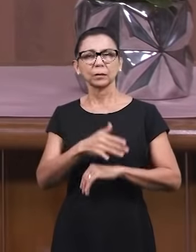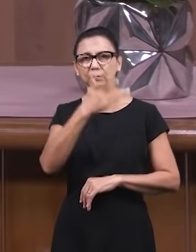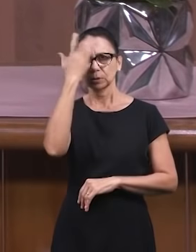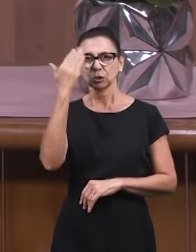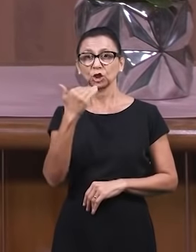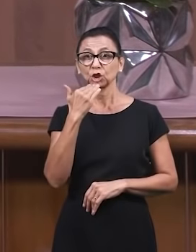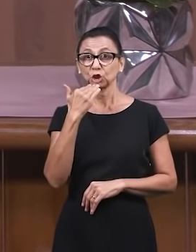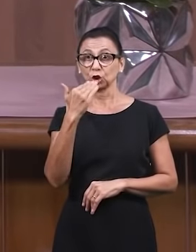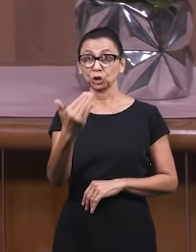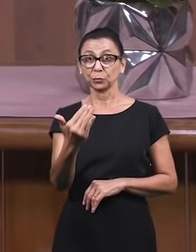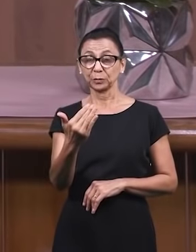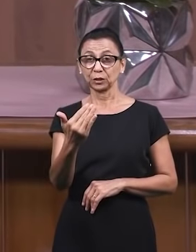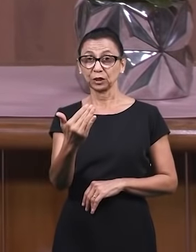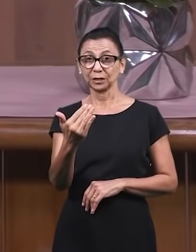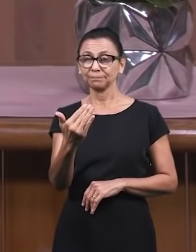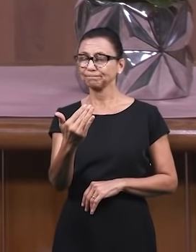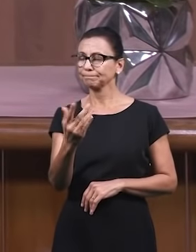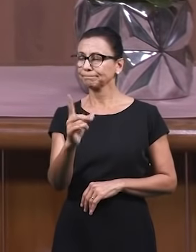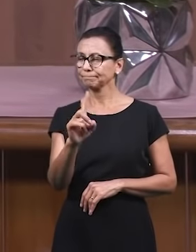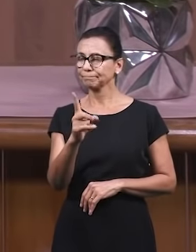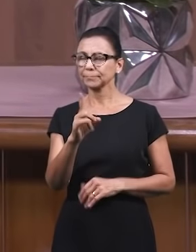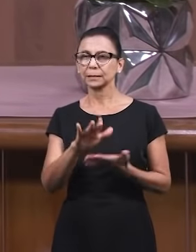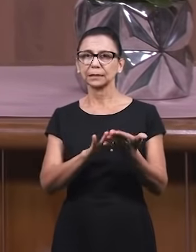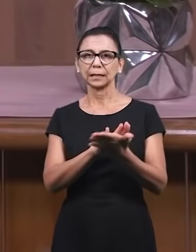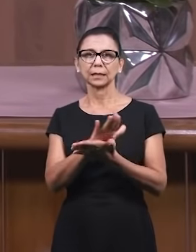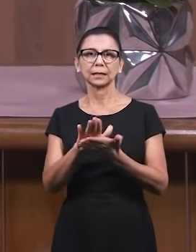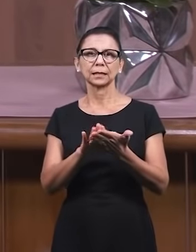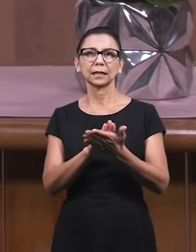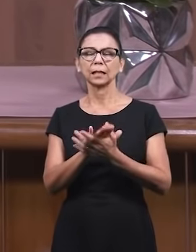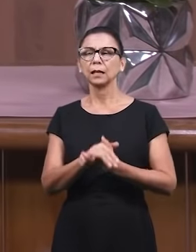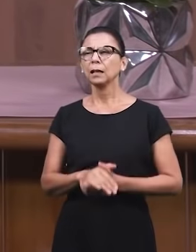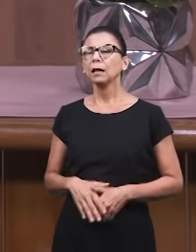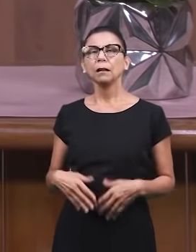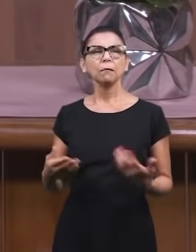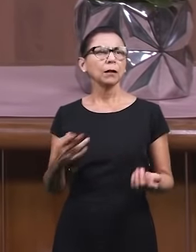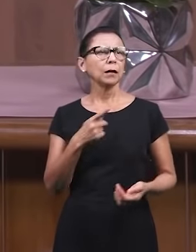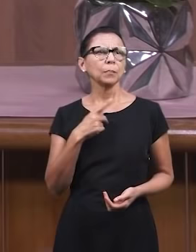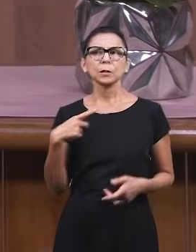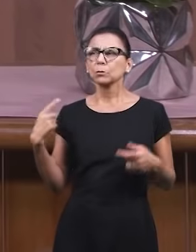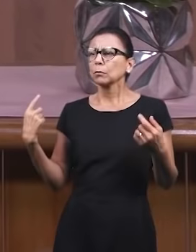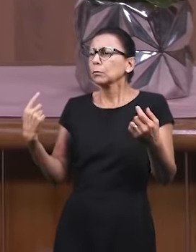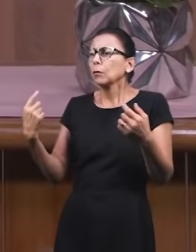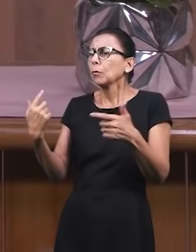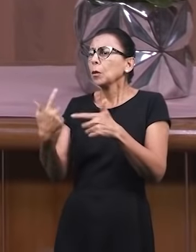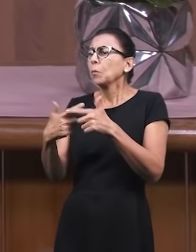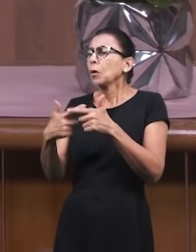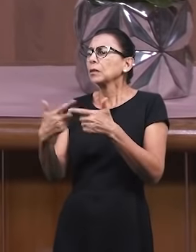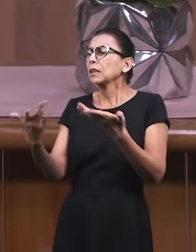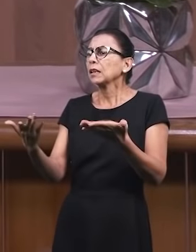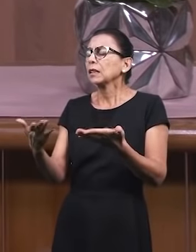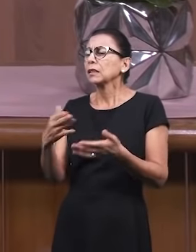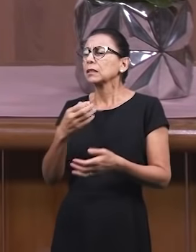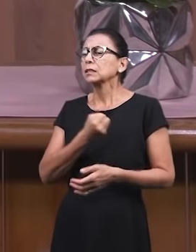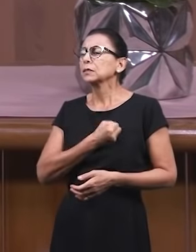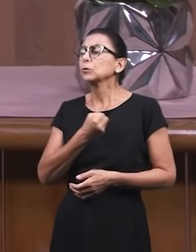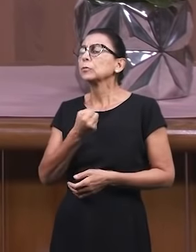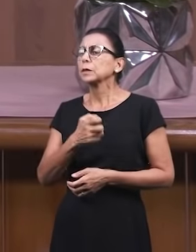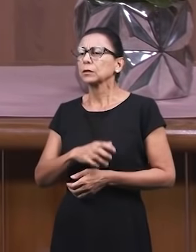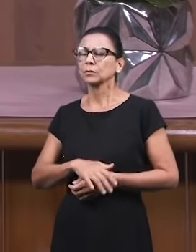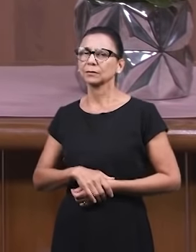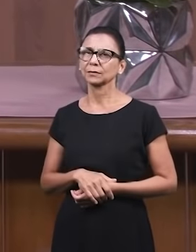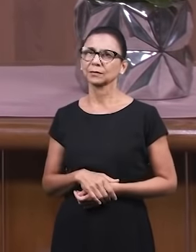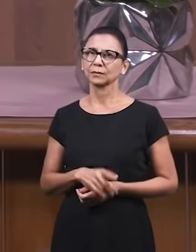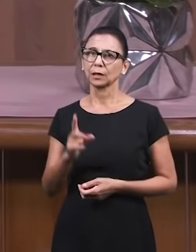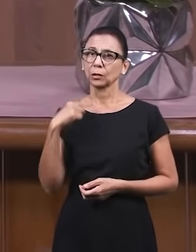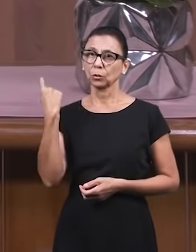te pedir, eu garanto isso para você, ninguém vai te pedir nada. Ah, pastor, então por que esse serviço? Porque o nosso papel como igreja